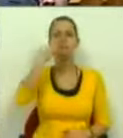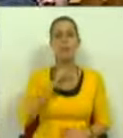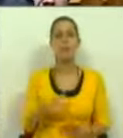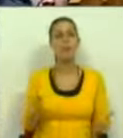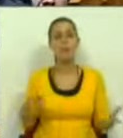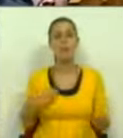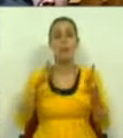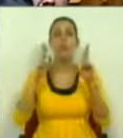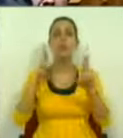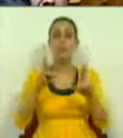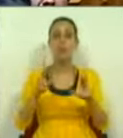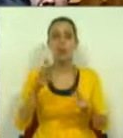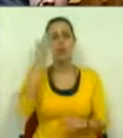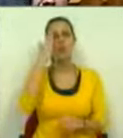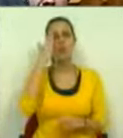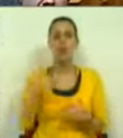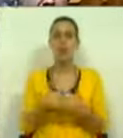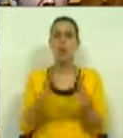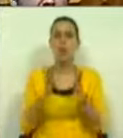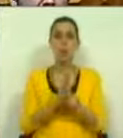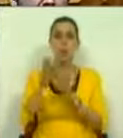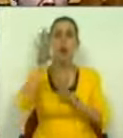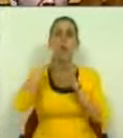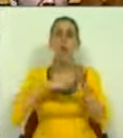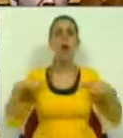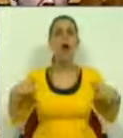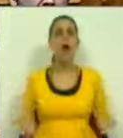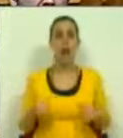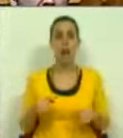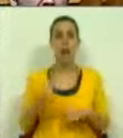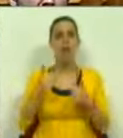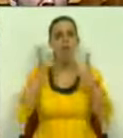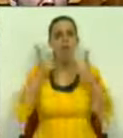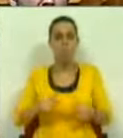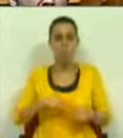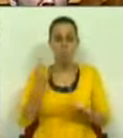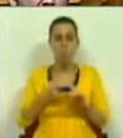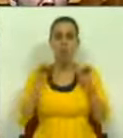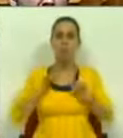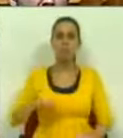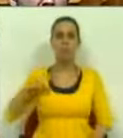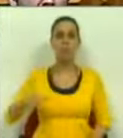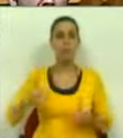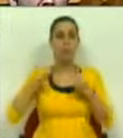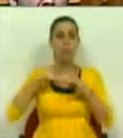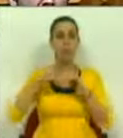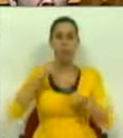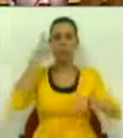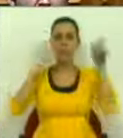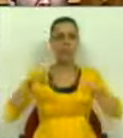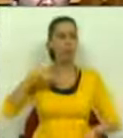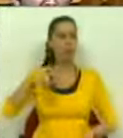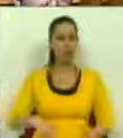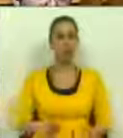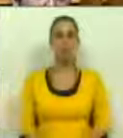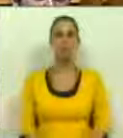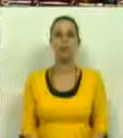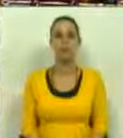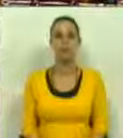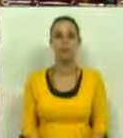que desejar, julgo que temos todas as condições para construir um bom ano para Portugal e um bom ano para os portugueses.